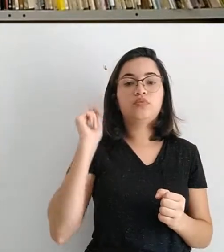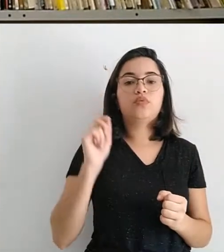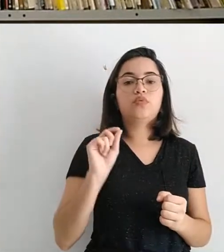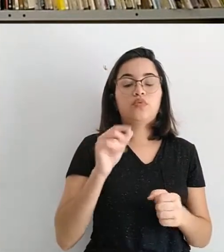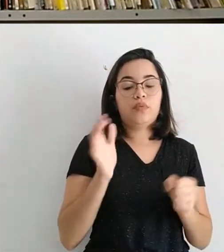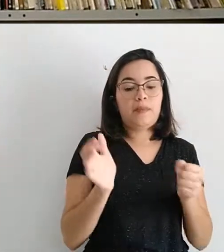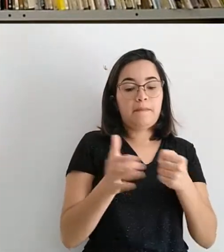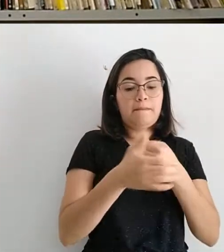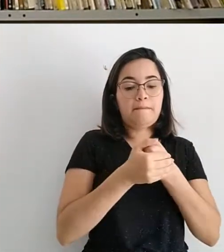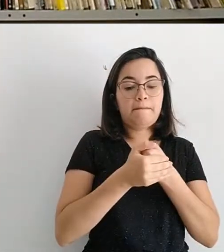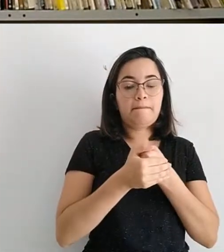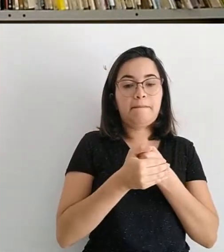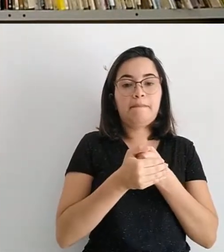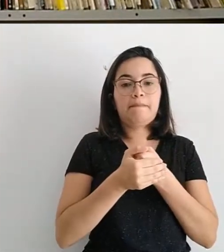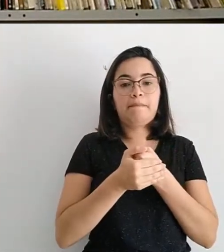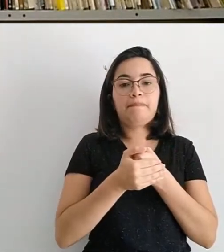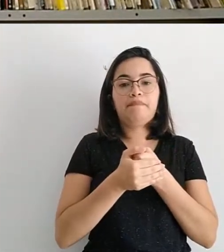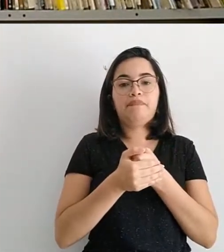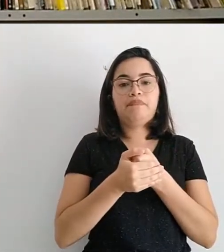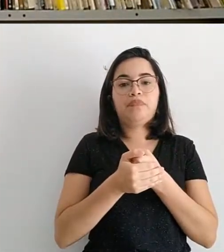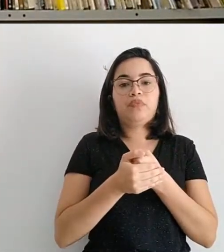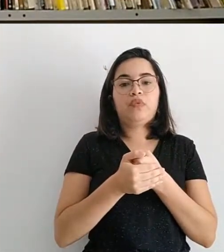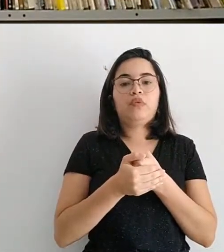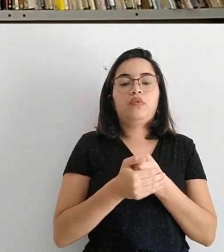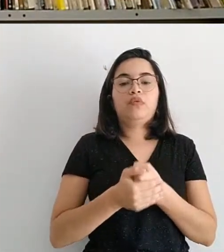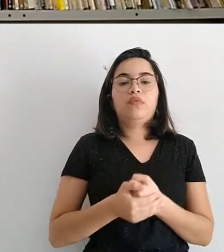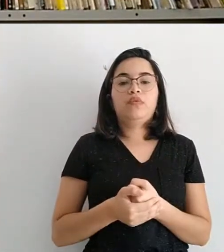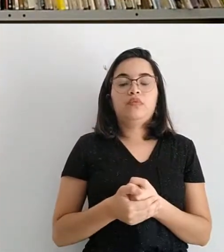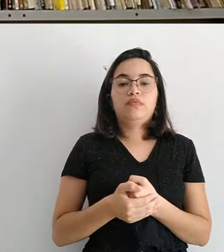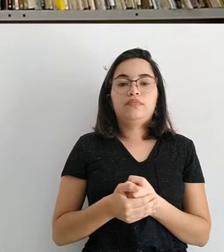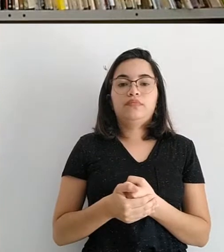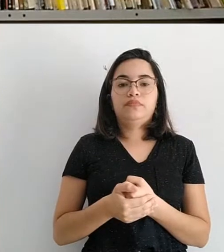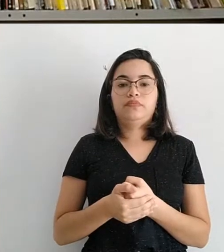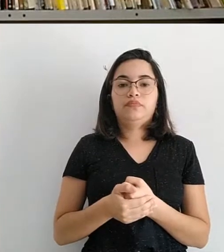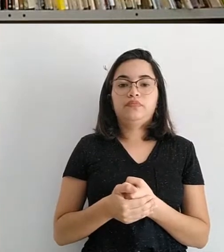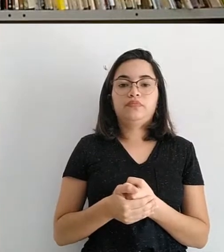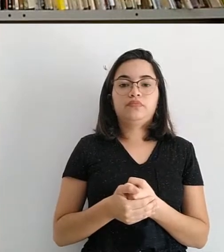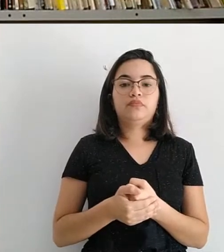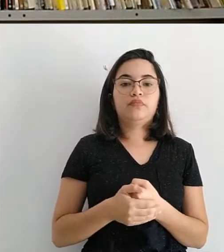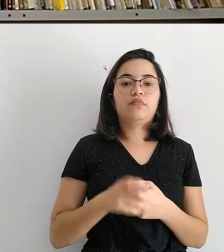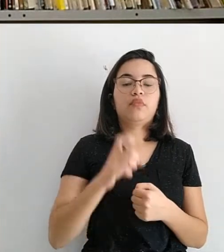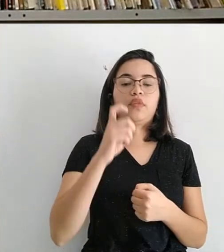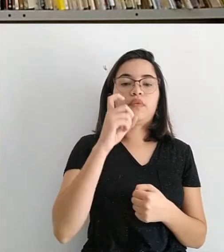que está oculto, aquilo que está escondido, vai se